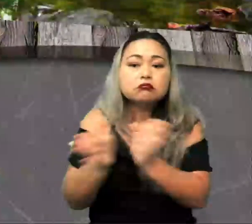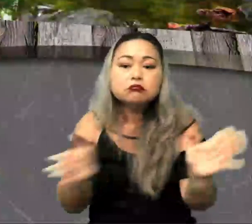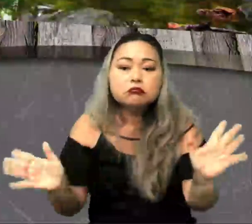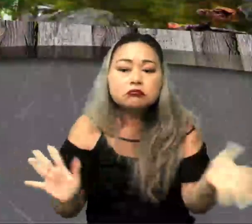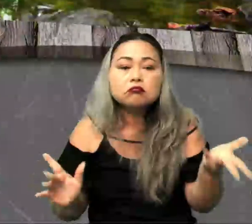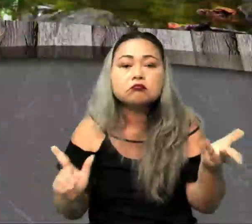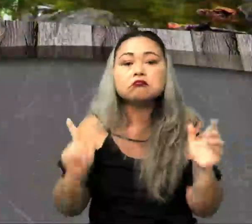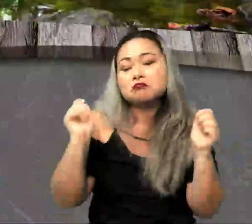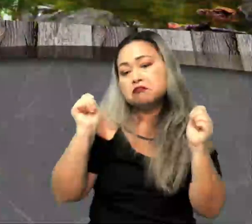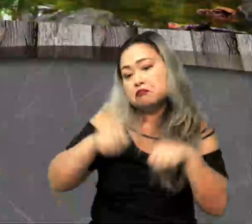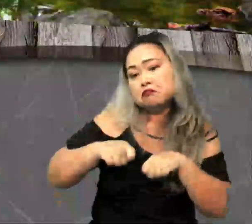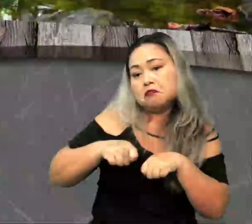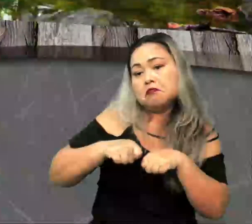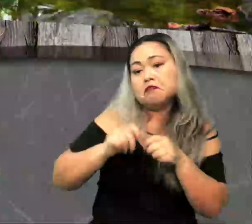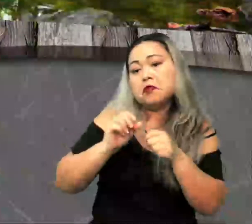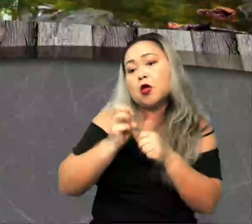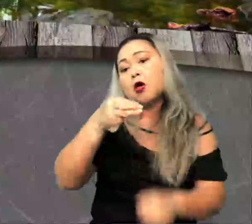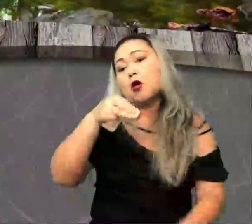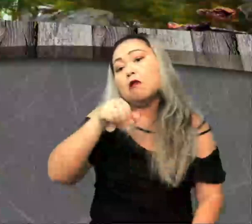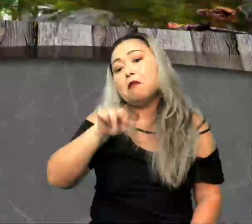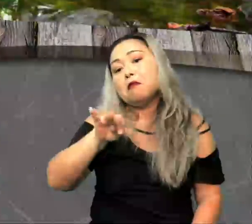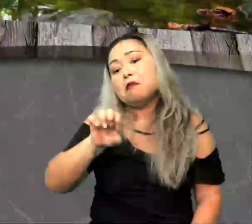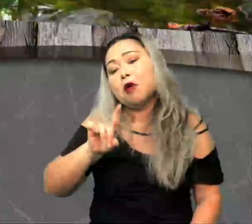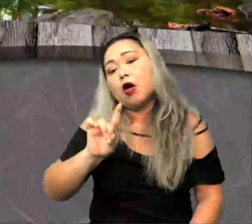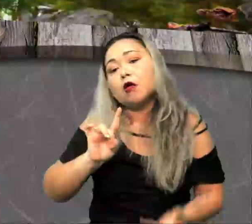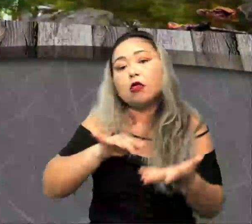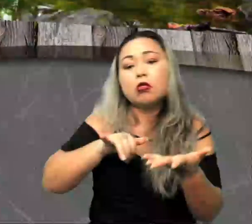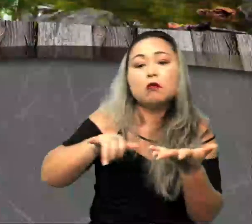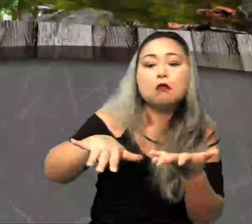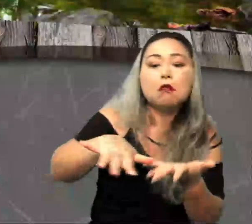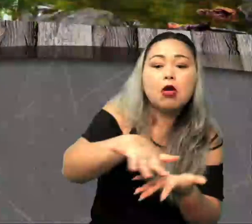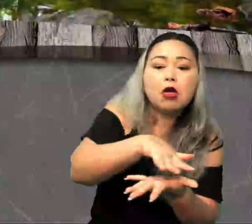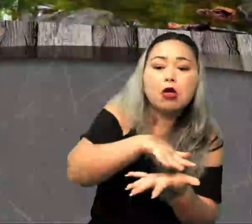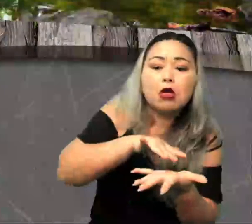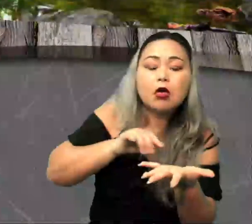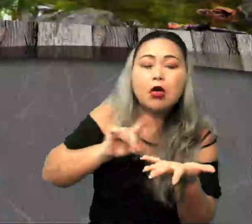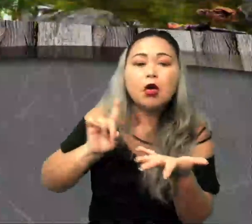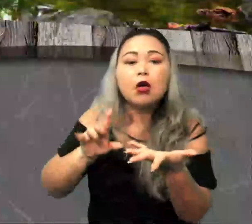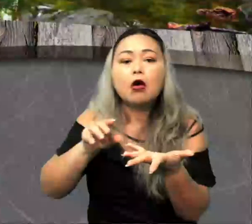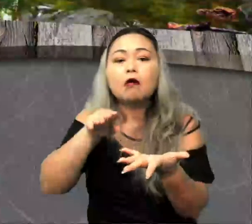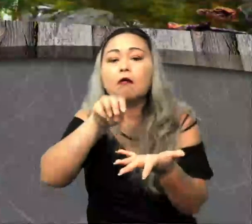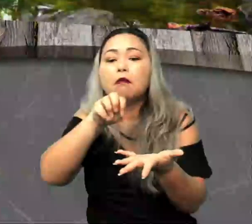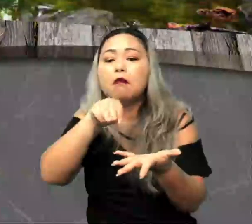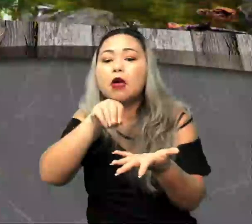Que pode ter sido por mitose e meiose. Oi, prof.